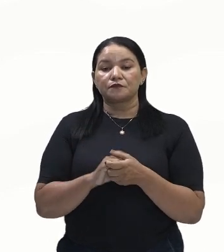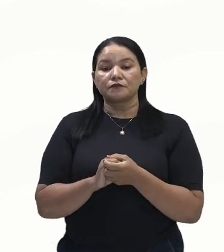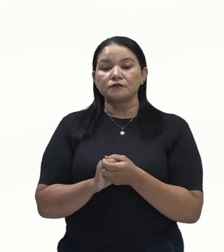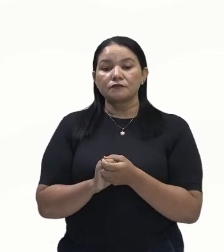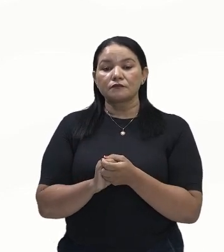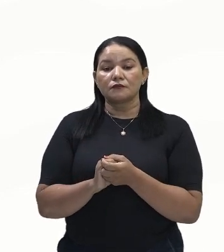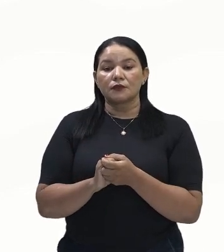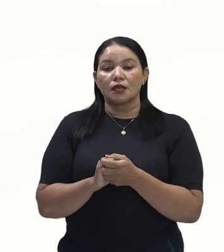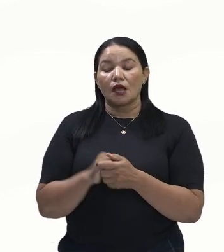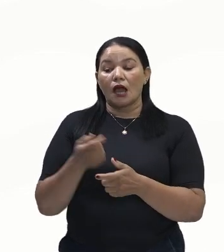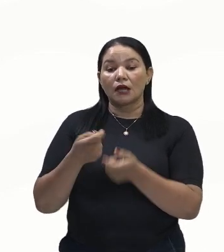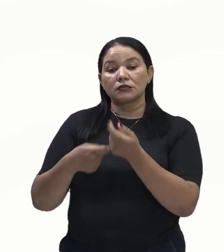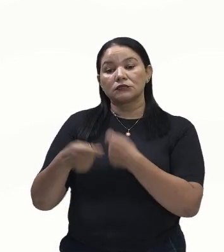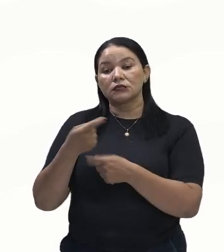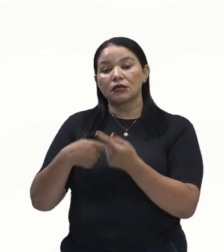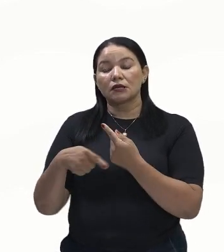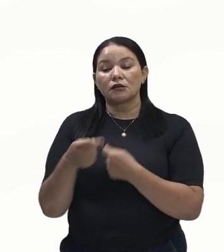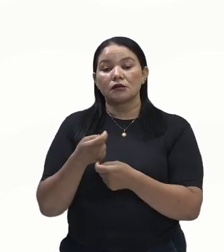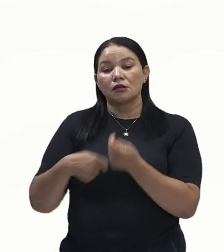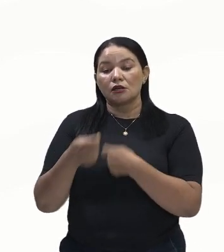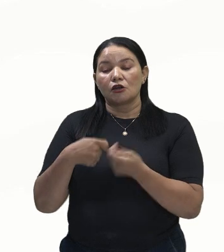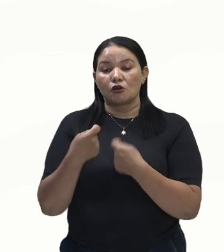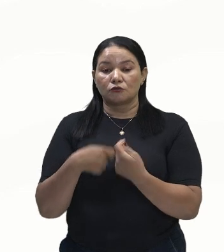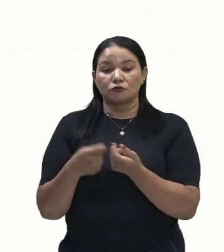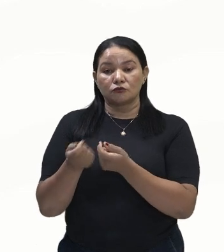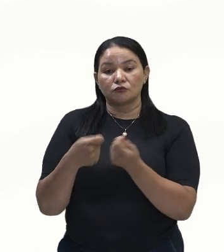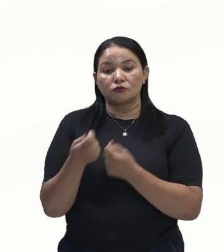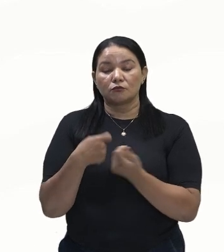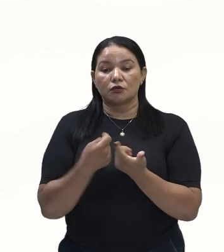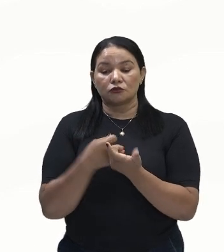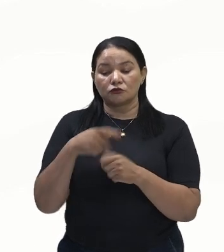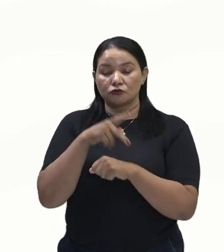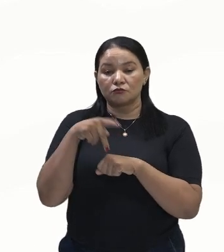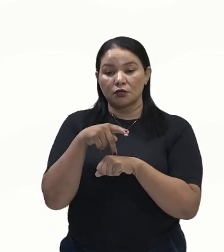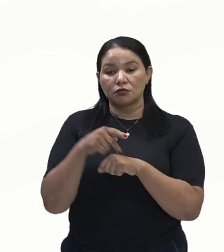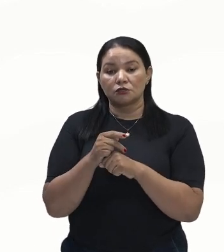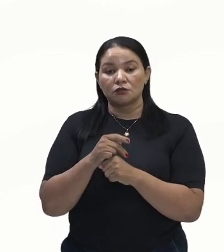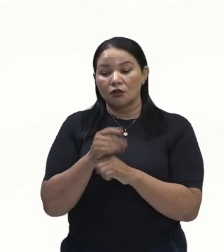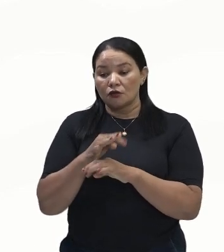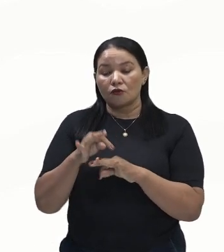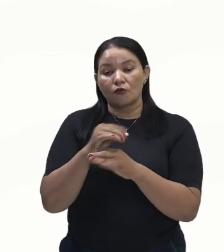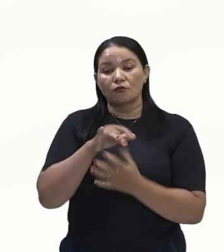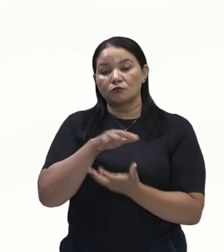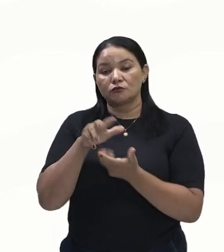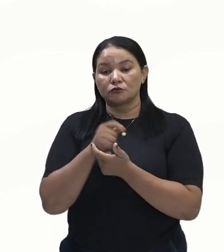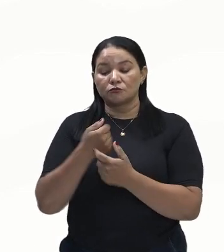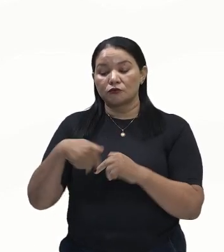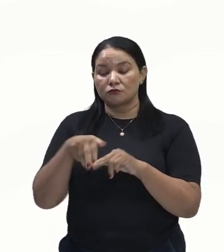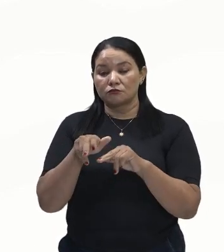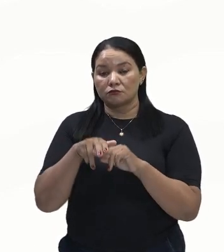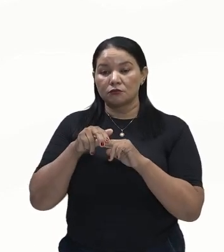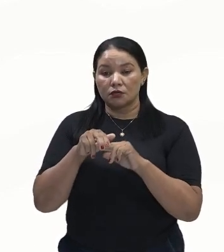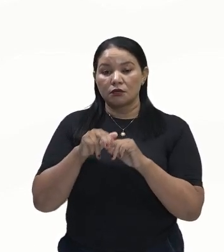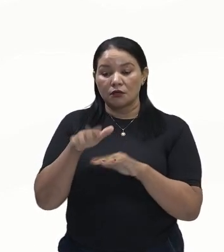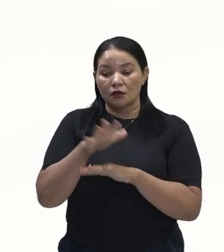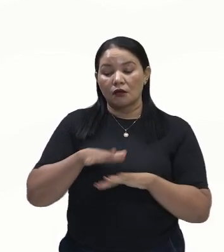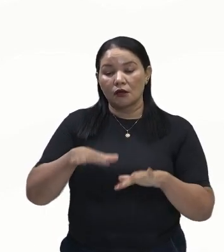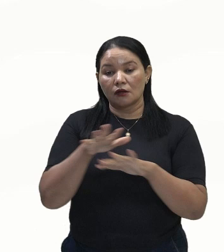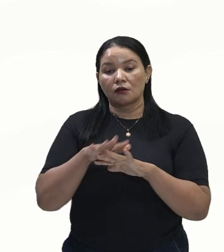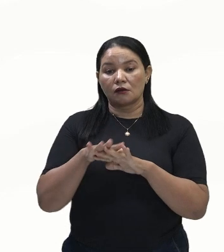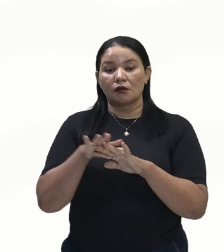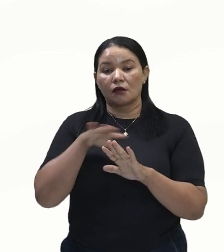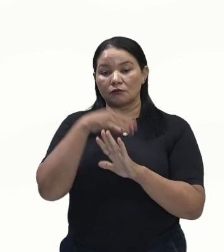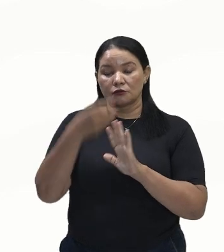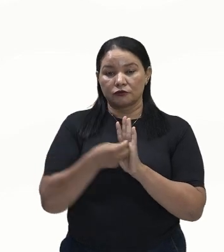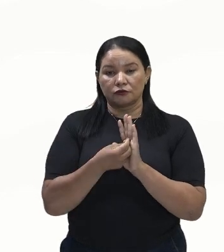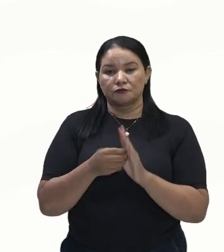intercâmbio comercial de nosso país com o resto do mundo através da região amazônica. Qual era o objetivo?